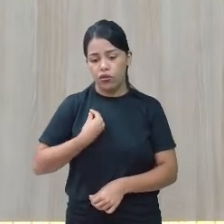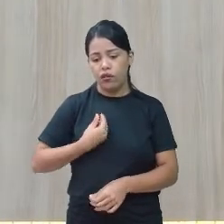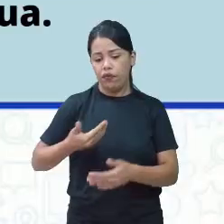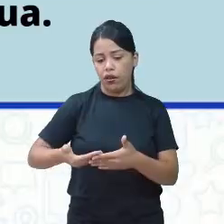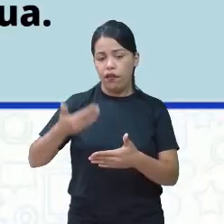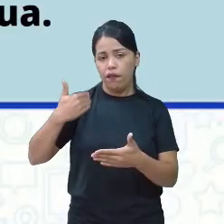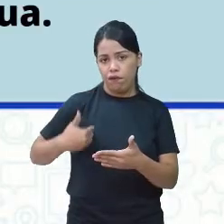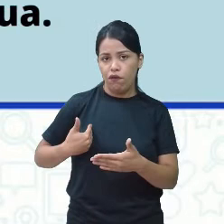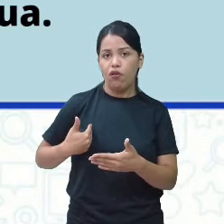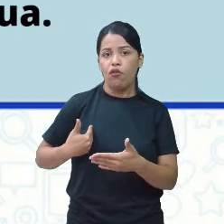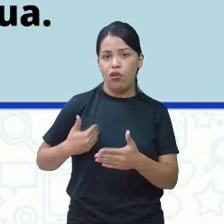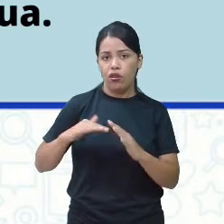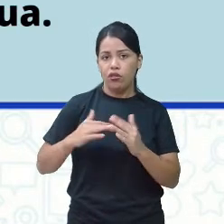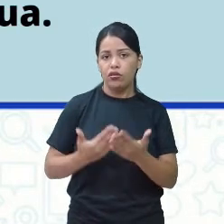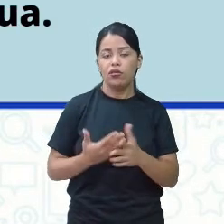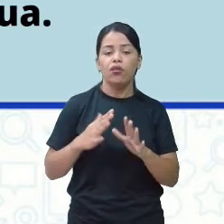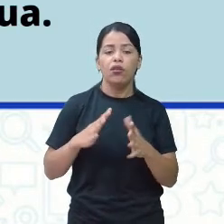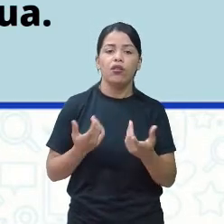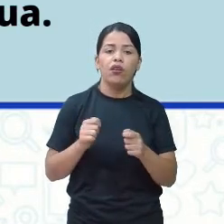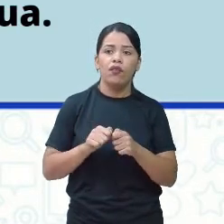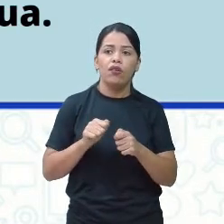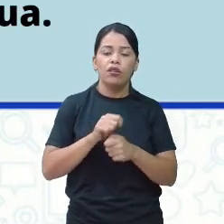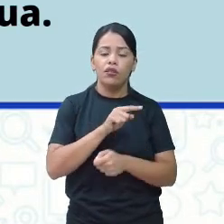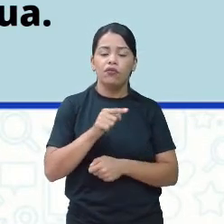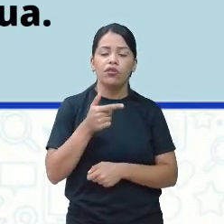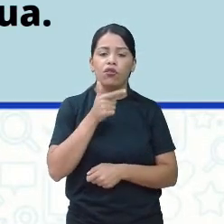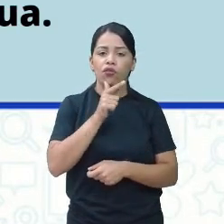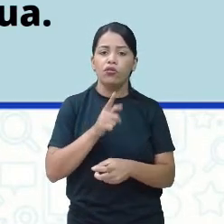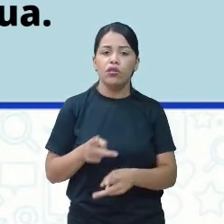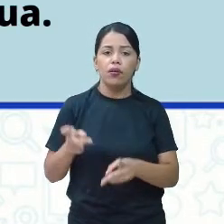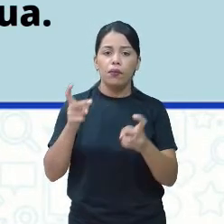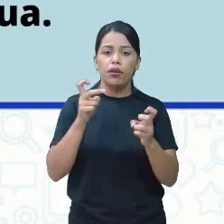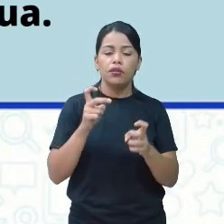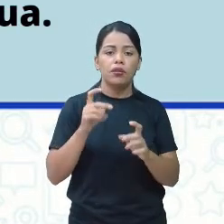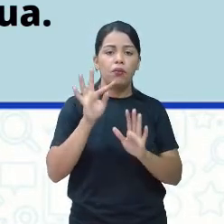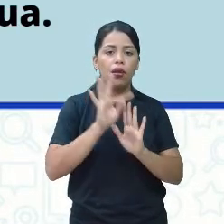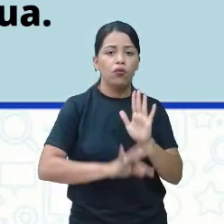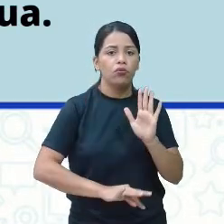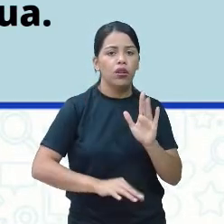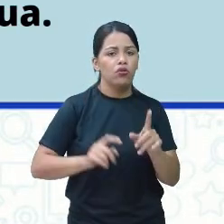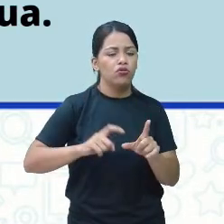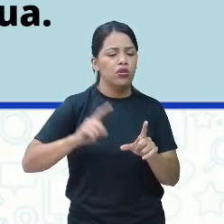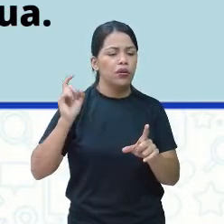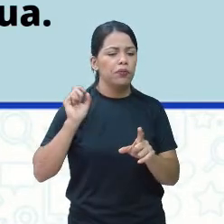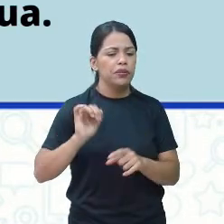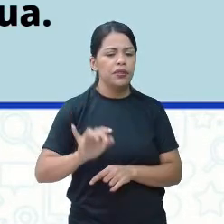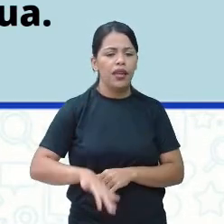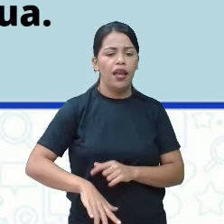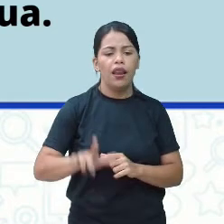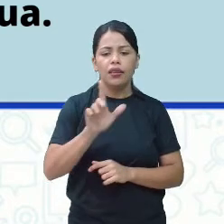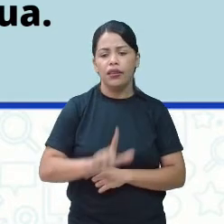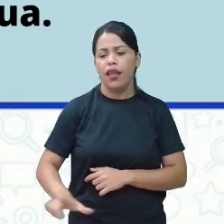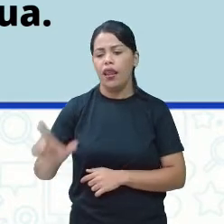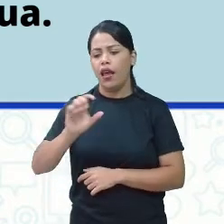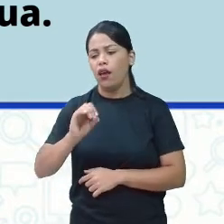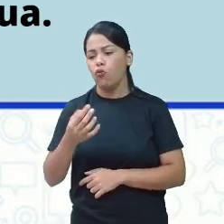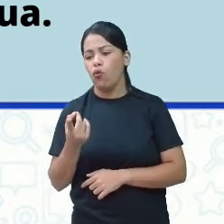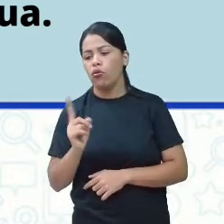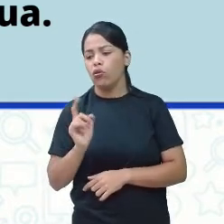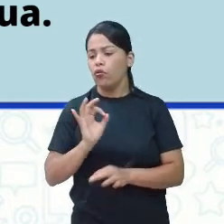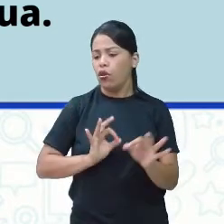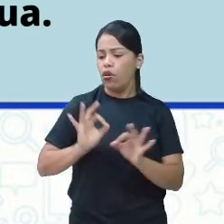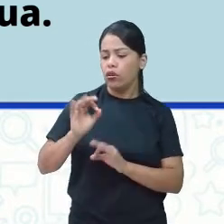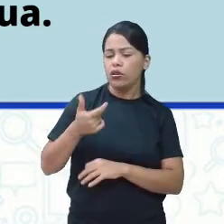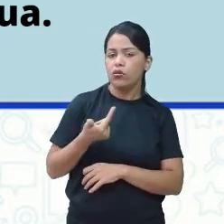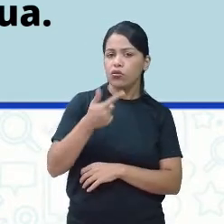maior, que é fazer com que você consiga entender um texto, independentemente de ser literário ou não, e organize o